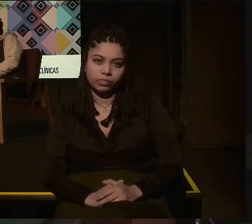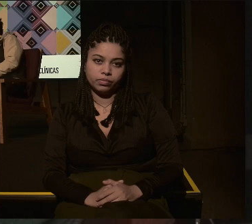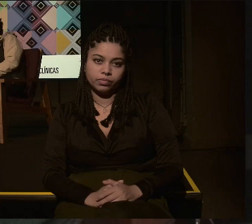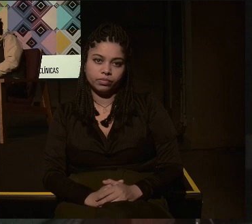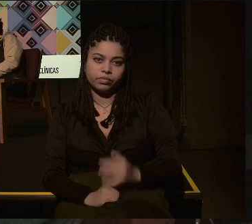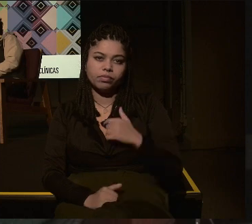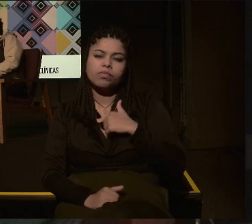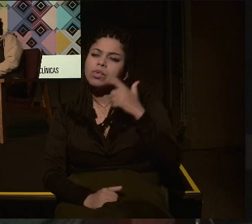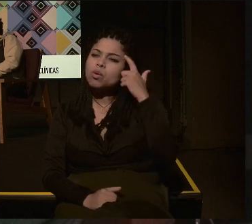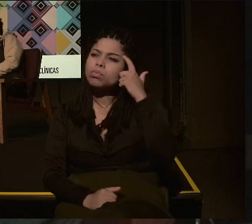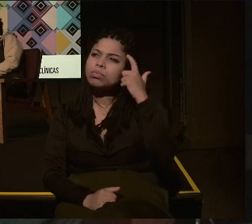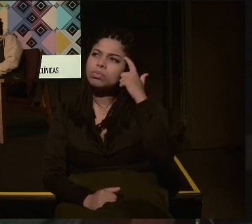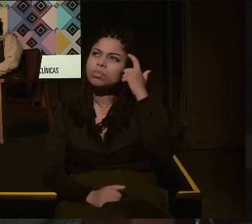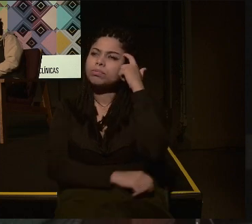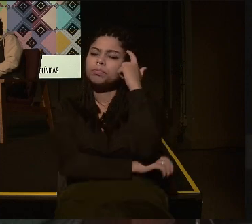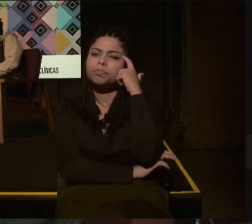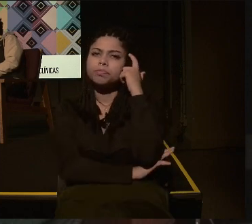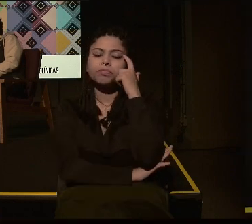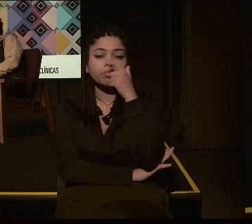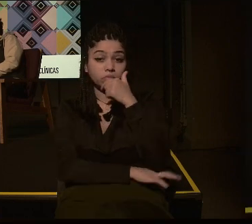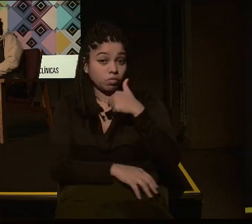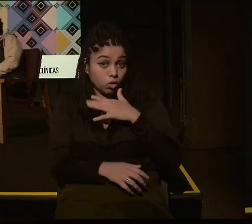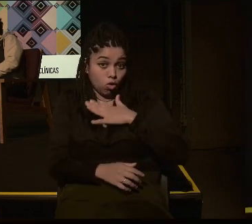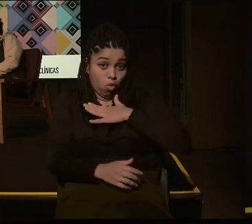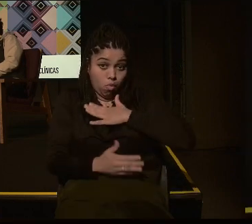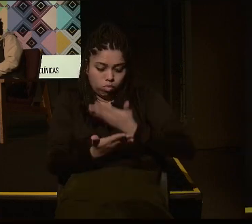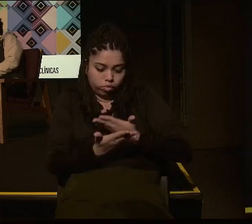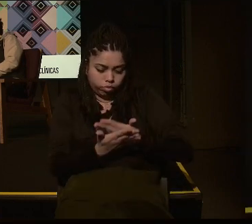E aí eu fiquei pensando no meio disso tudo, assim,